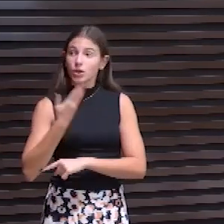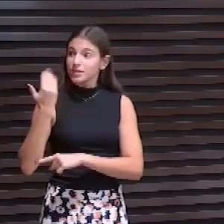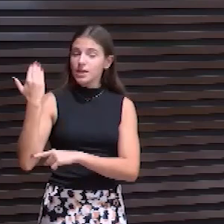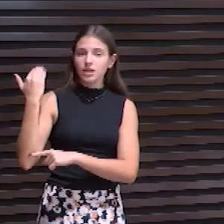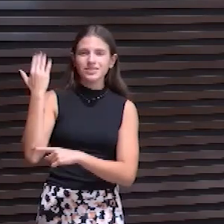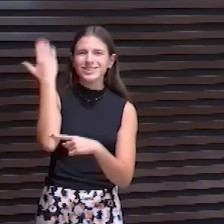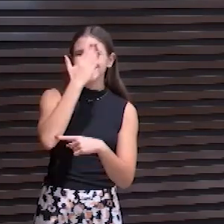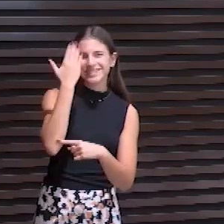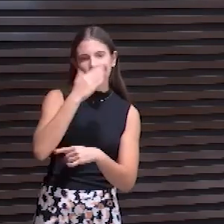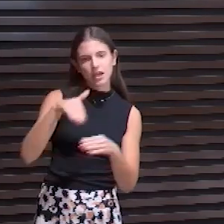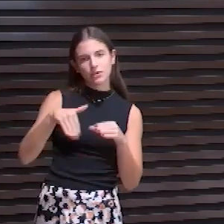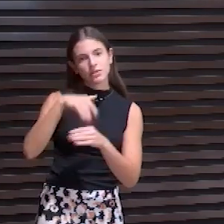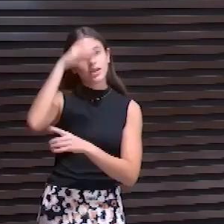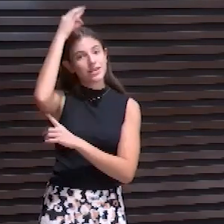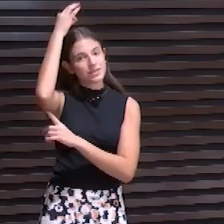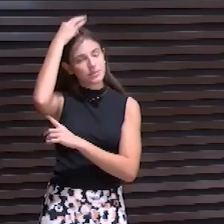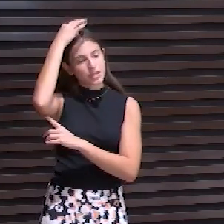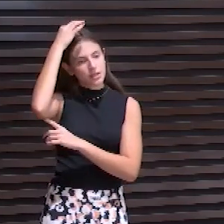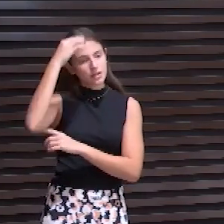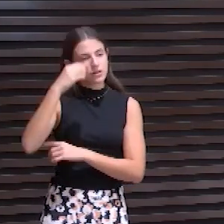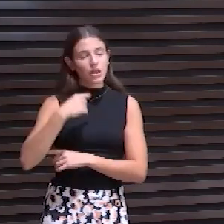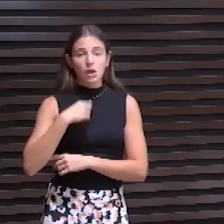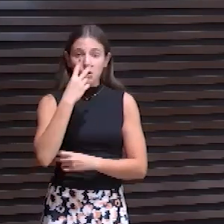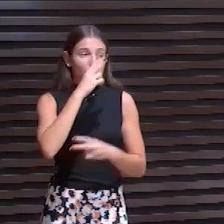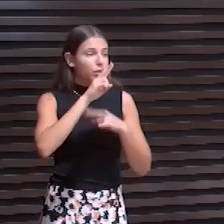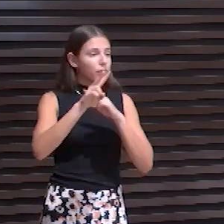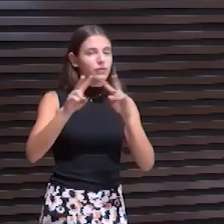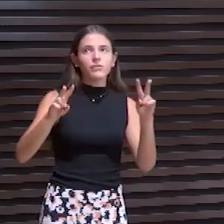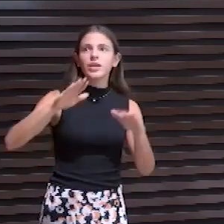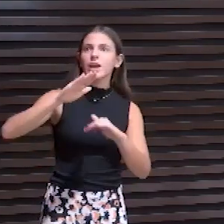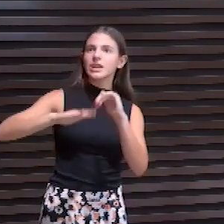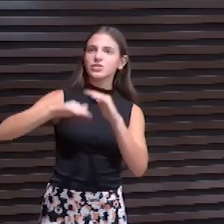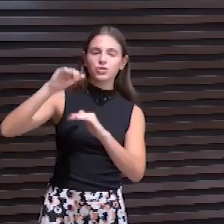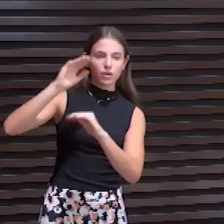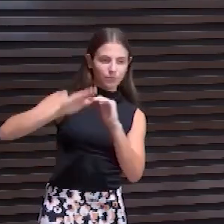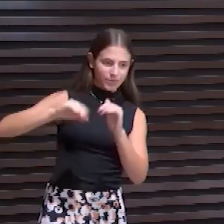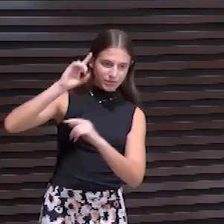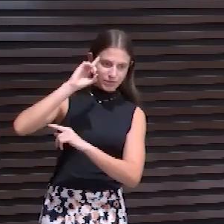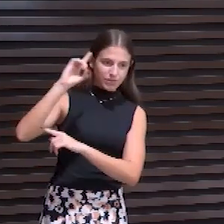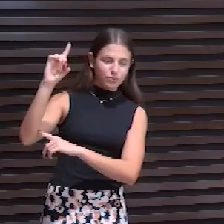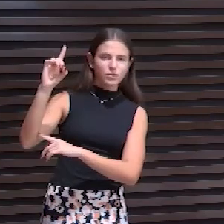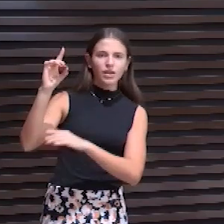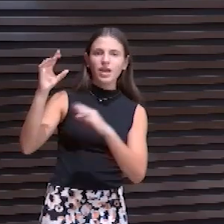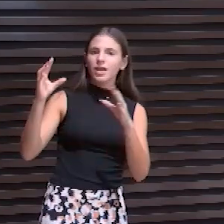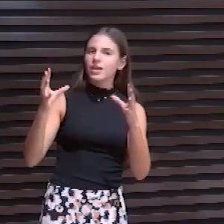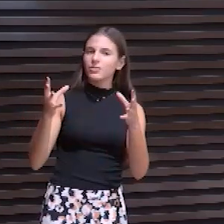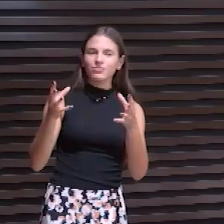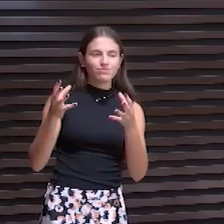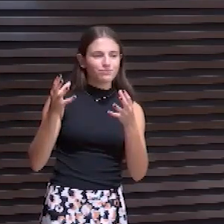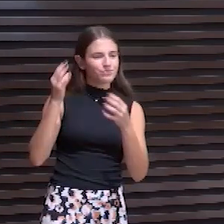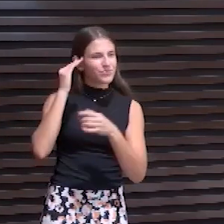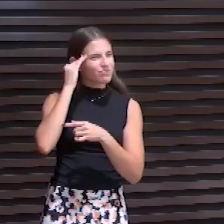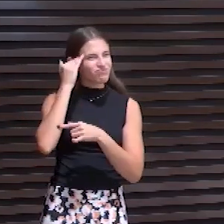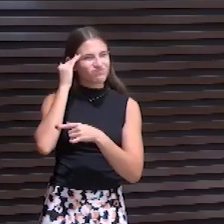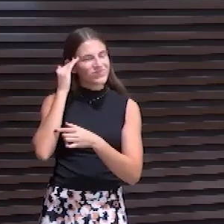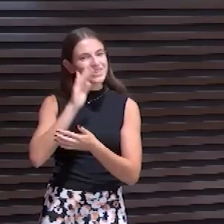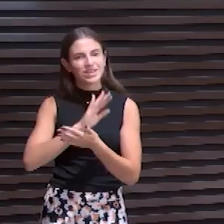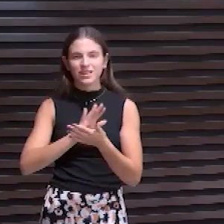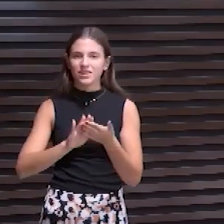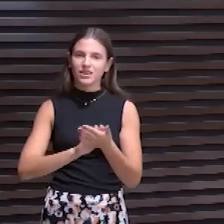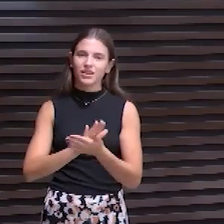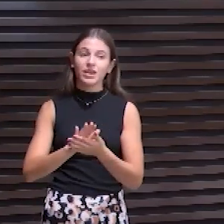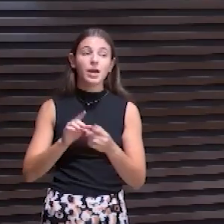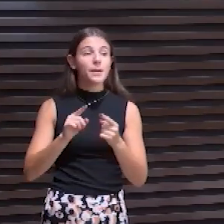Um dia eu era cego espiritualmente, eu não via as coisas de Deus. Eu não discernia as coisas do Senhor. Mas